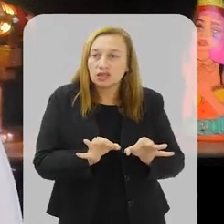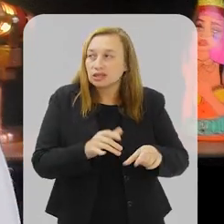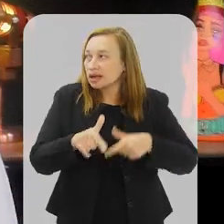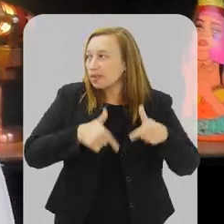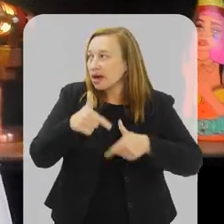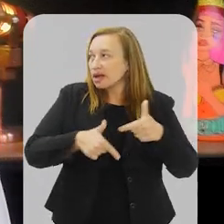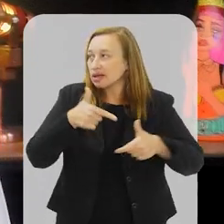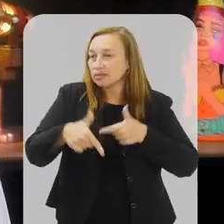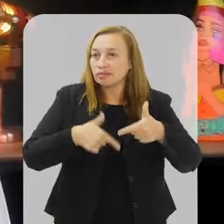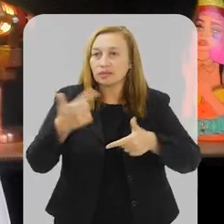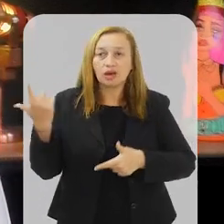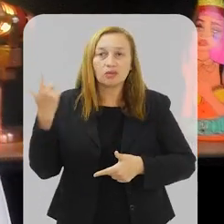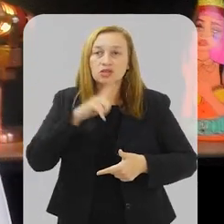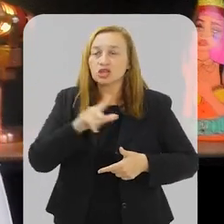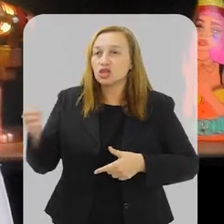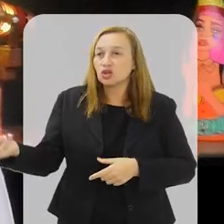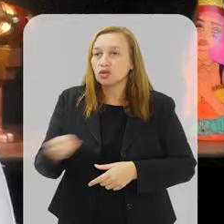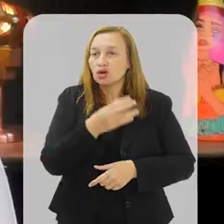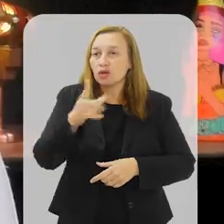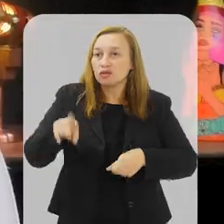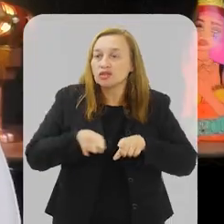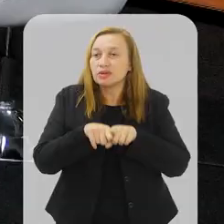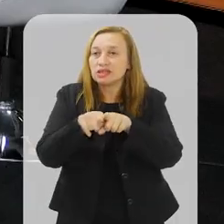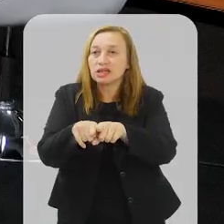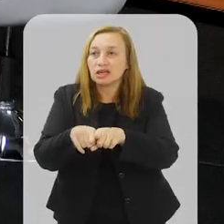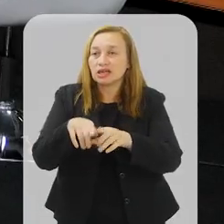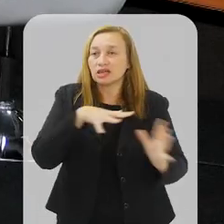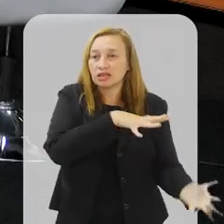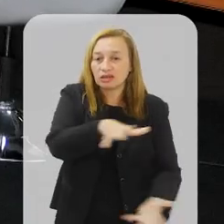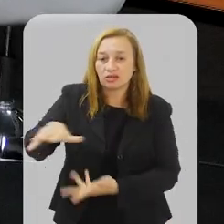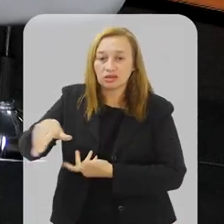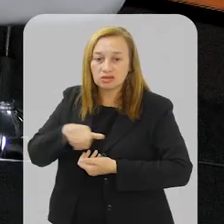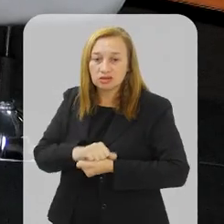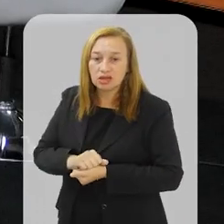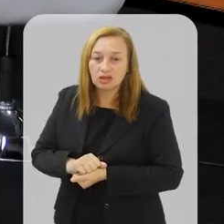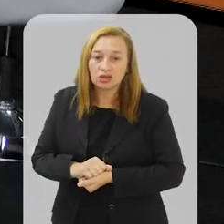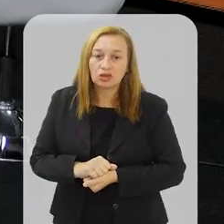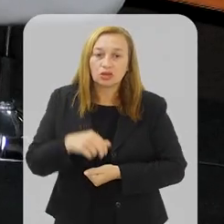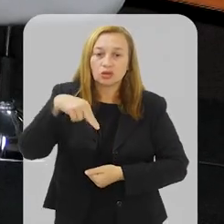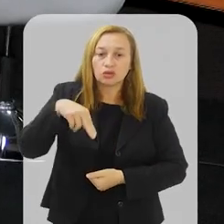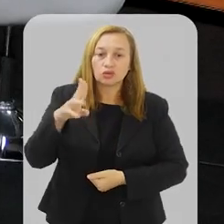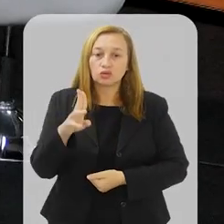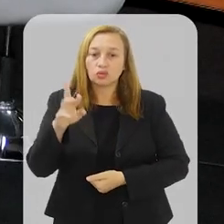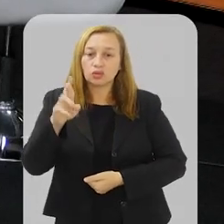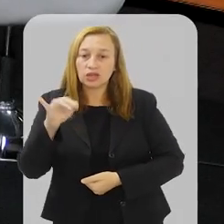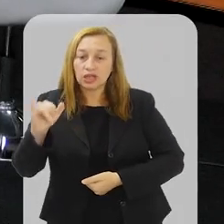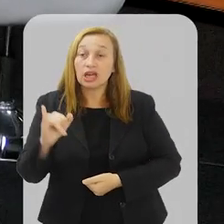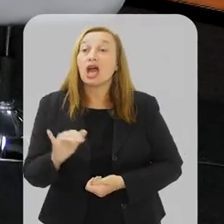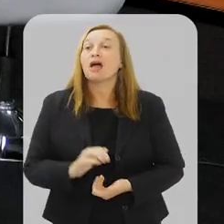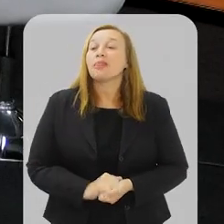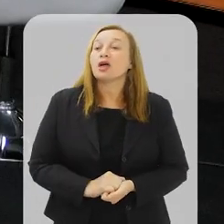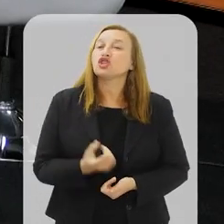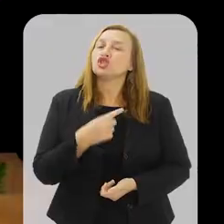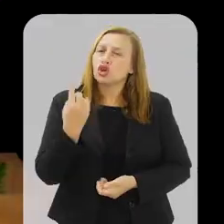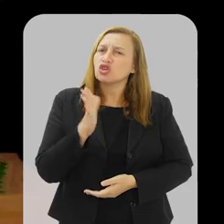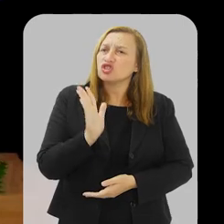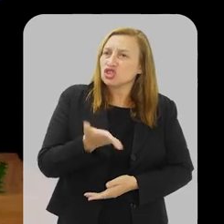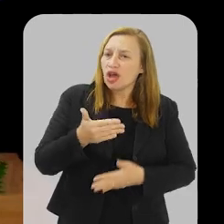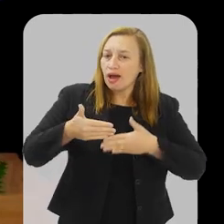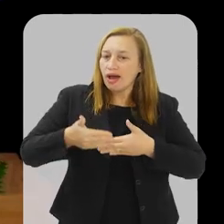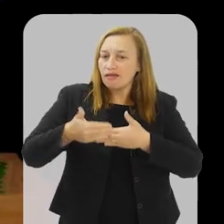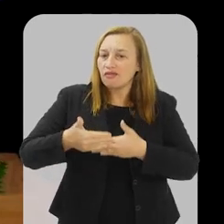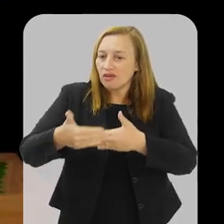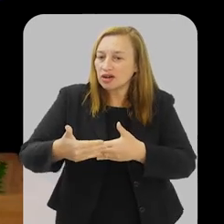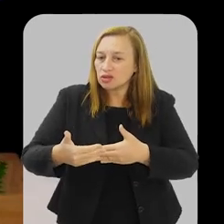estão trabalhando para conseguir e novas parcerias internacionais nós já fizemos